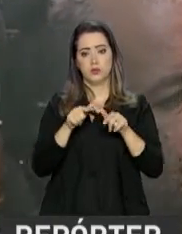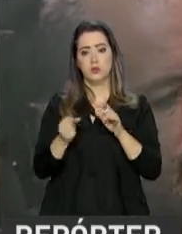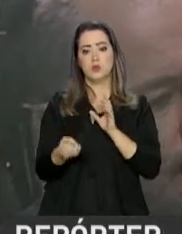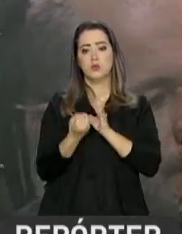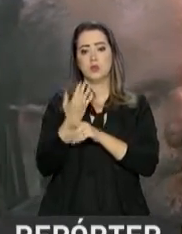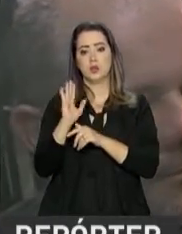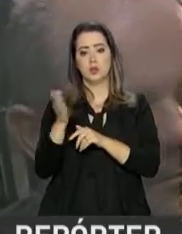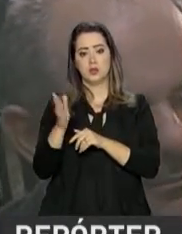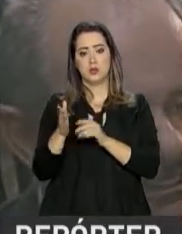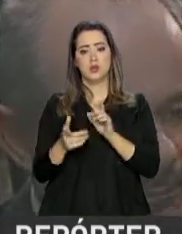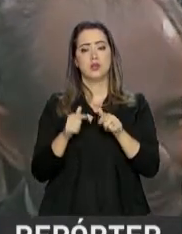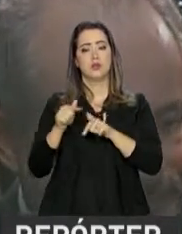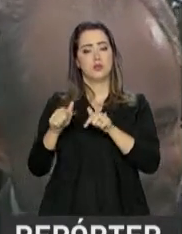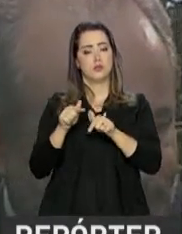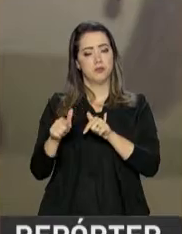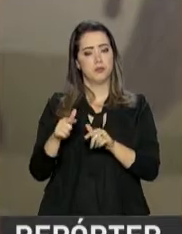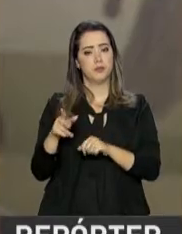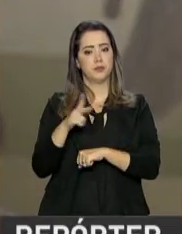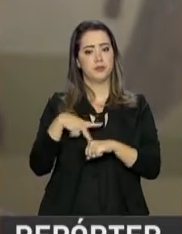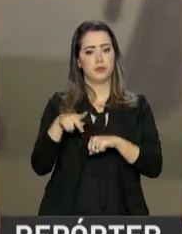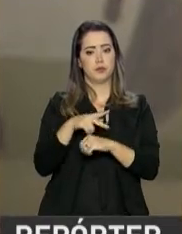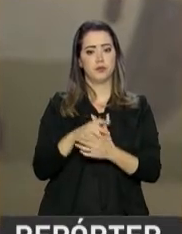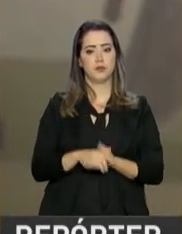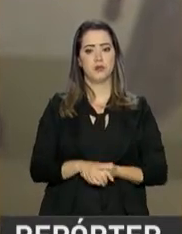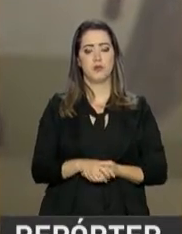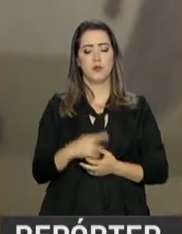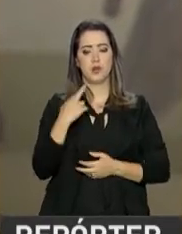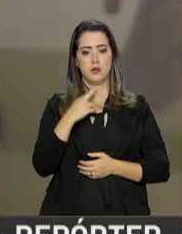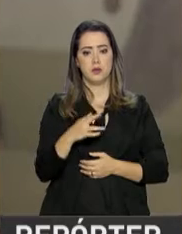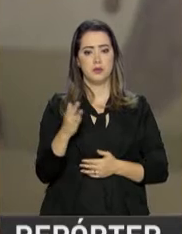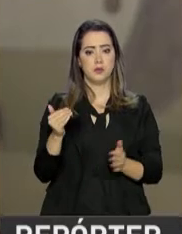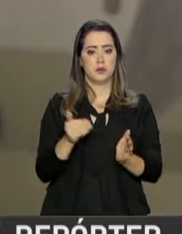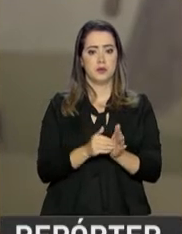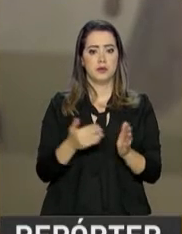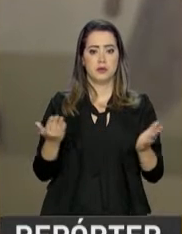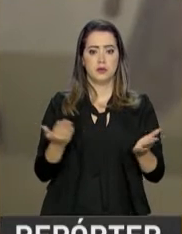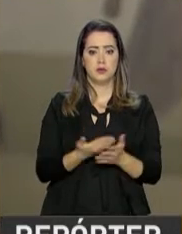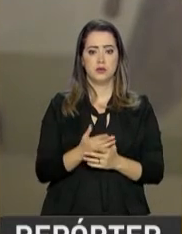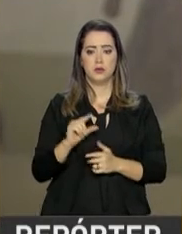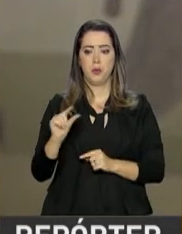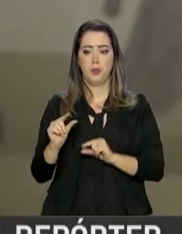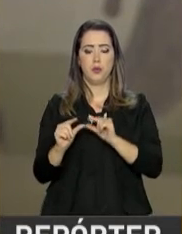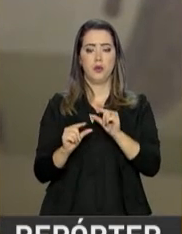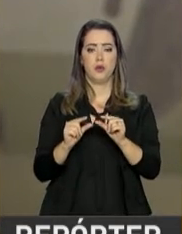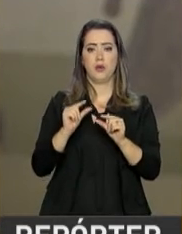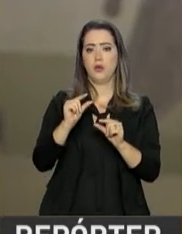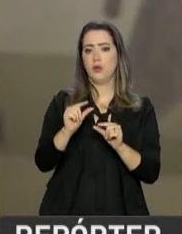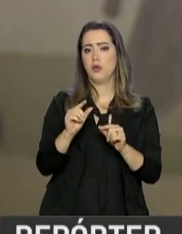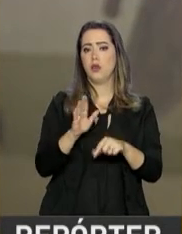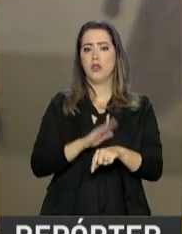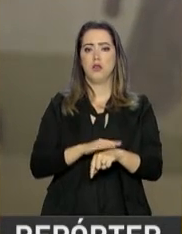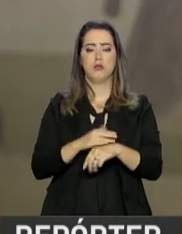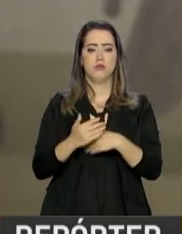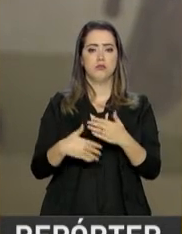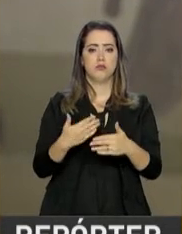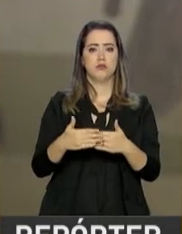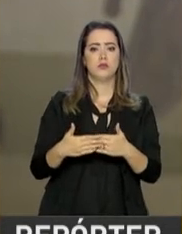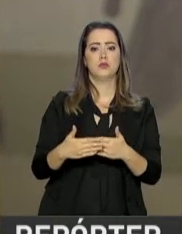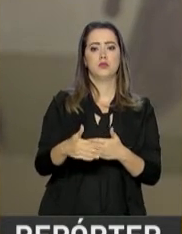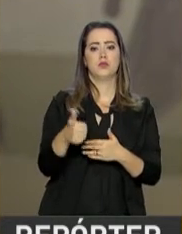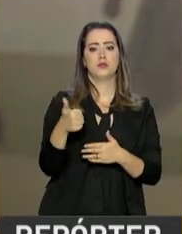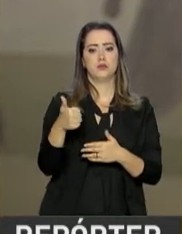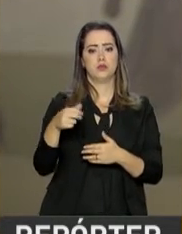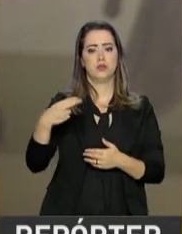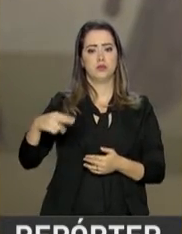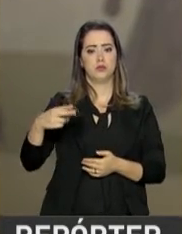gerando empregos no país os resultados até aqui ainda poucos meses desde a sua implementação em 11 de novembro